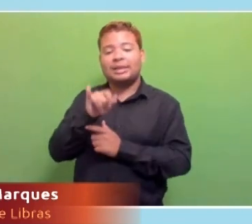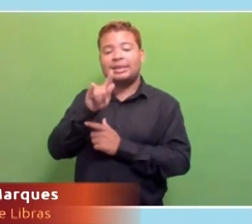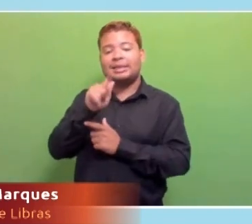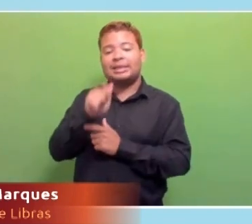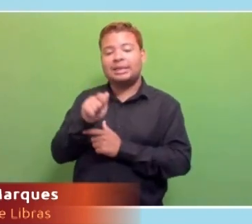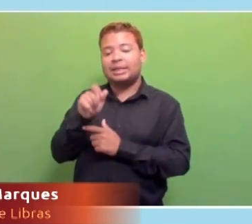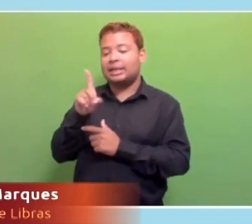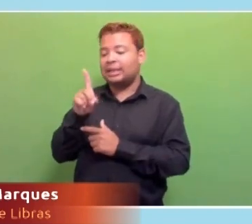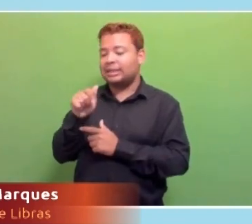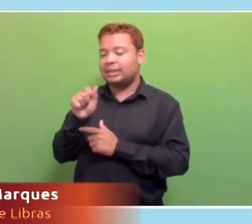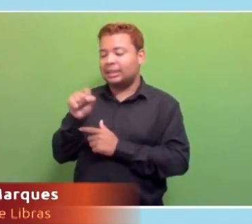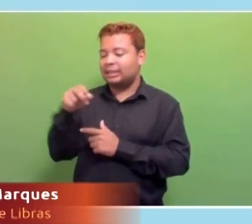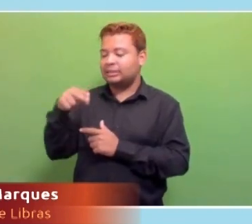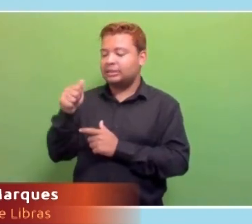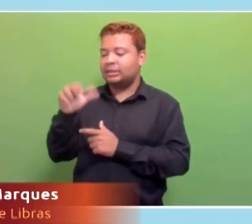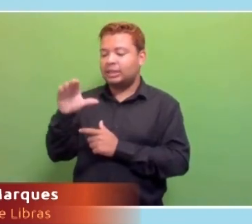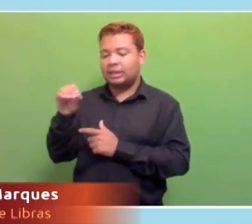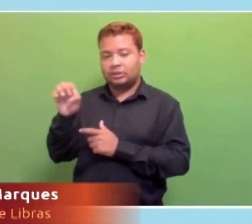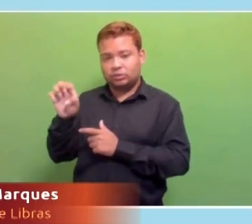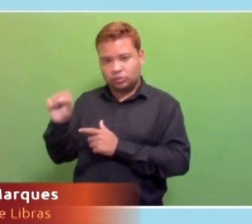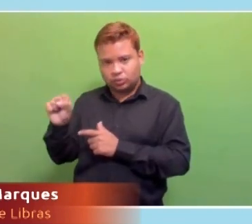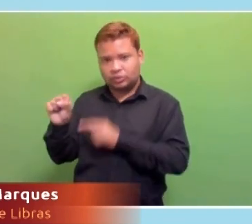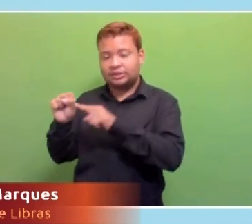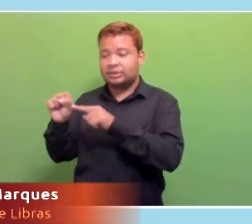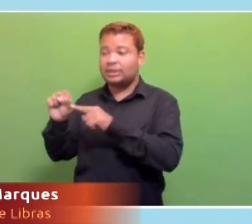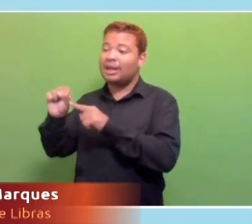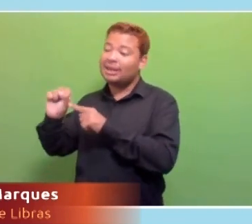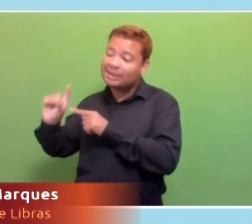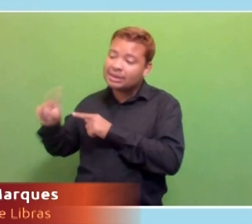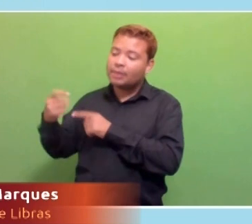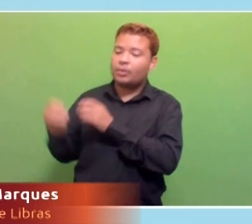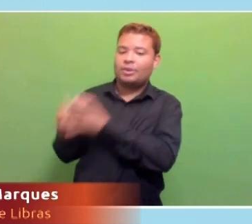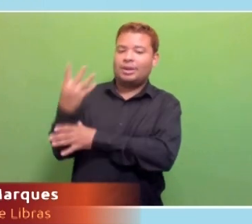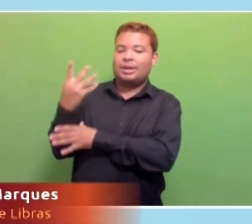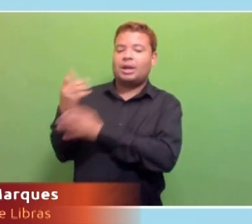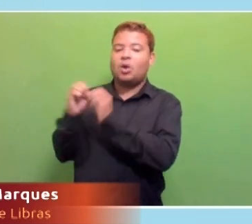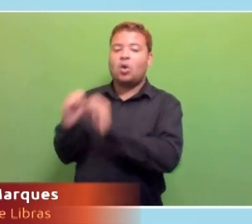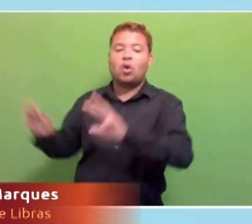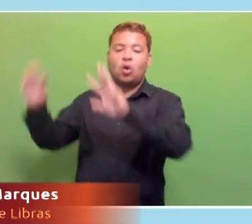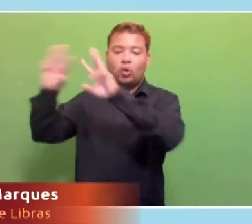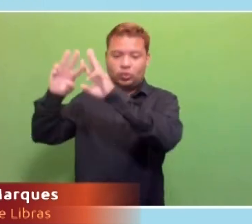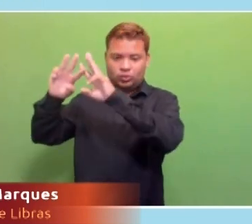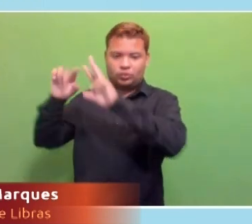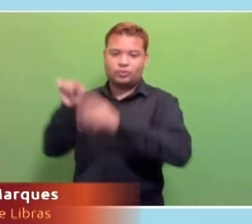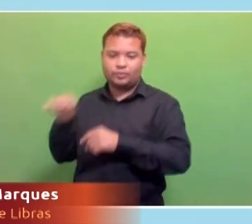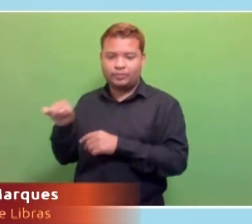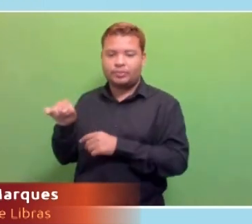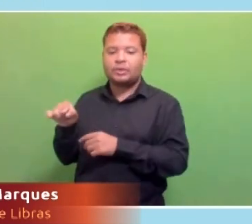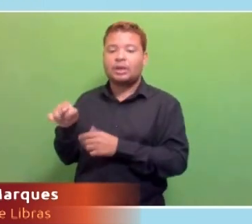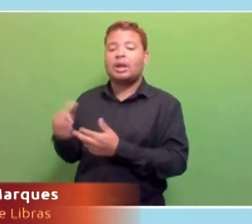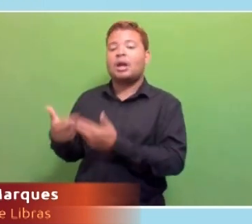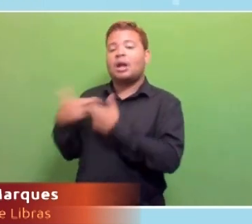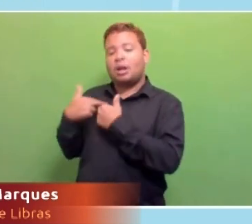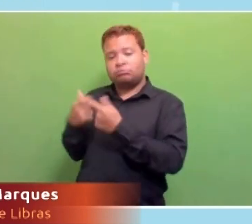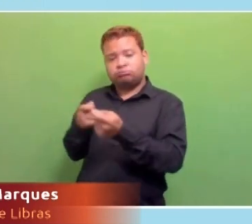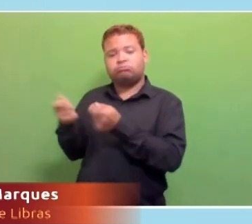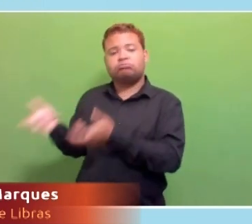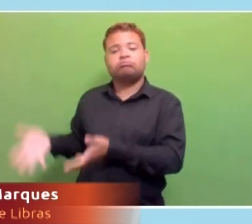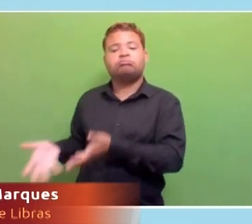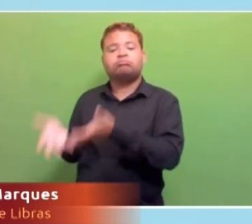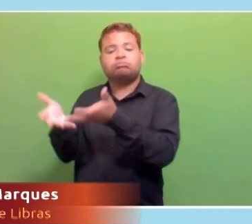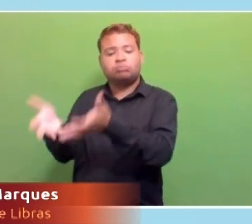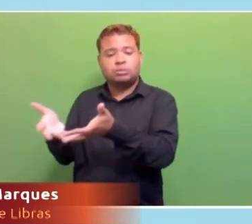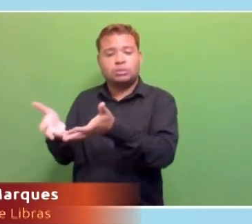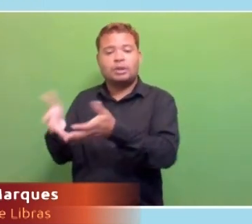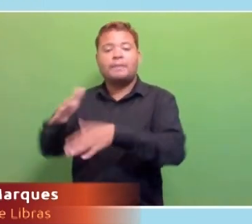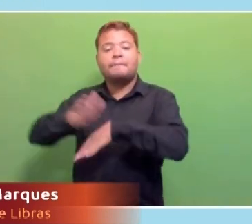organização anterior à Organização das Nações Unidas, para ser administrado como espólio do Império Otomano por parte da